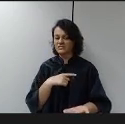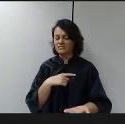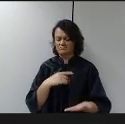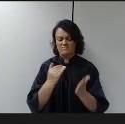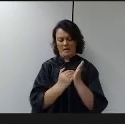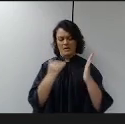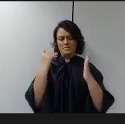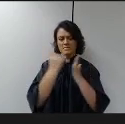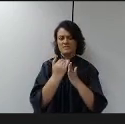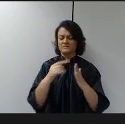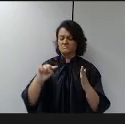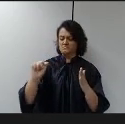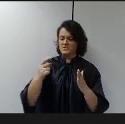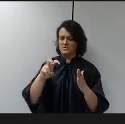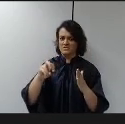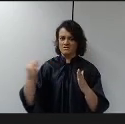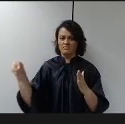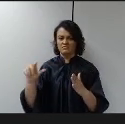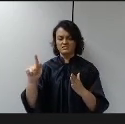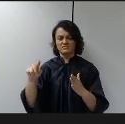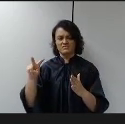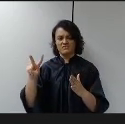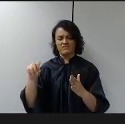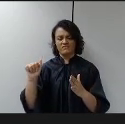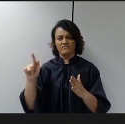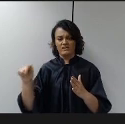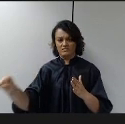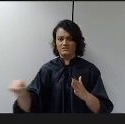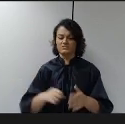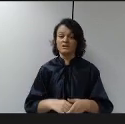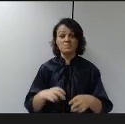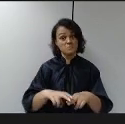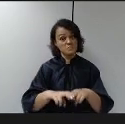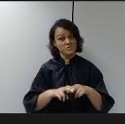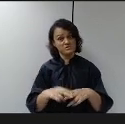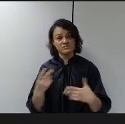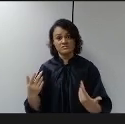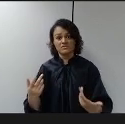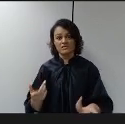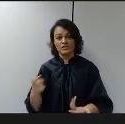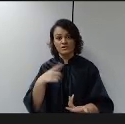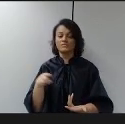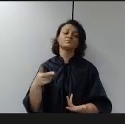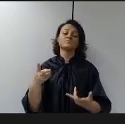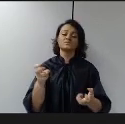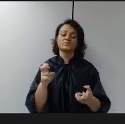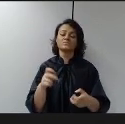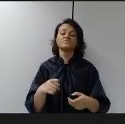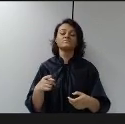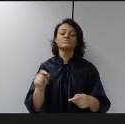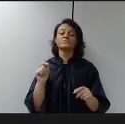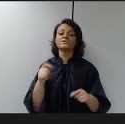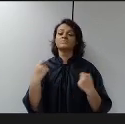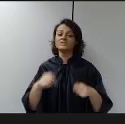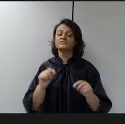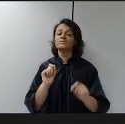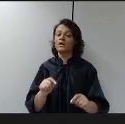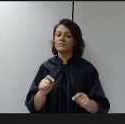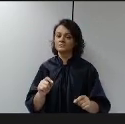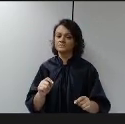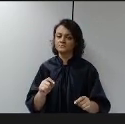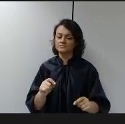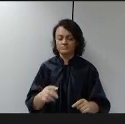1.500 vagas. Portanto, não resta dúvida que deve ser aplicado, no caso, a cláusula de